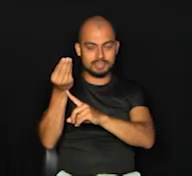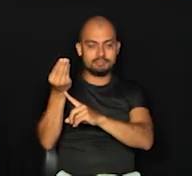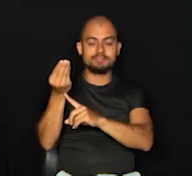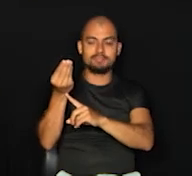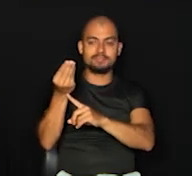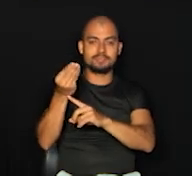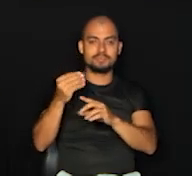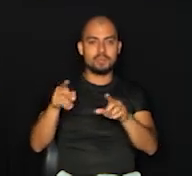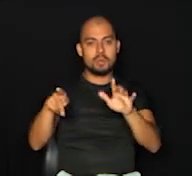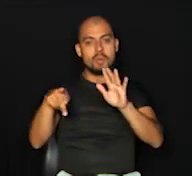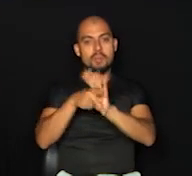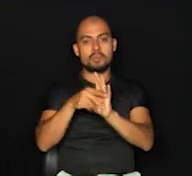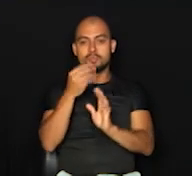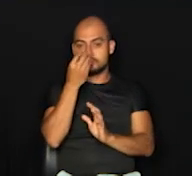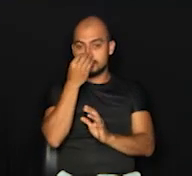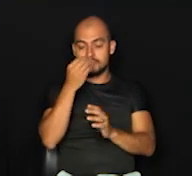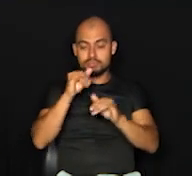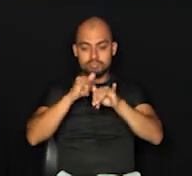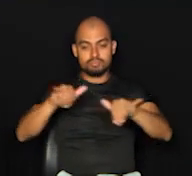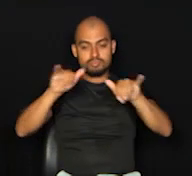às 19h no